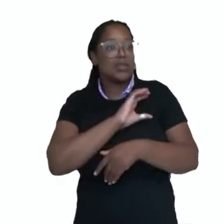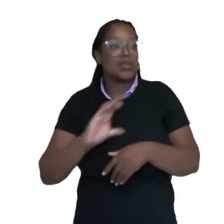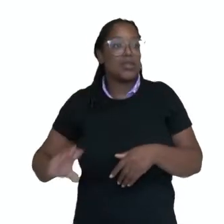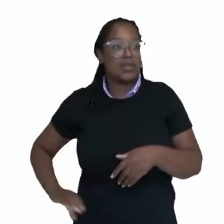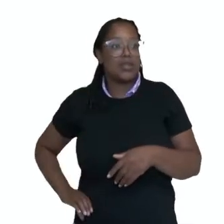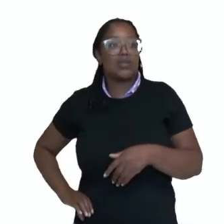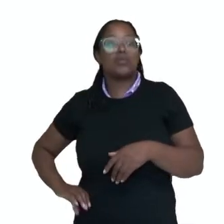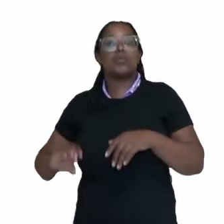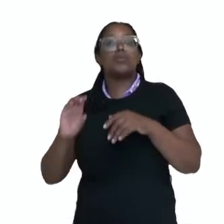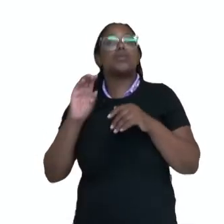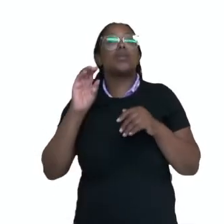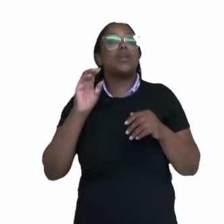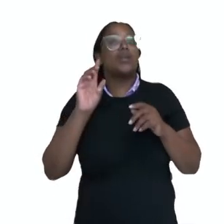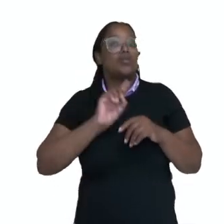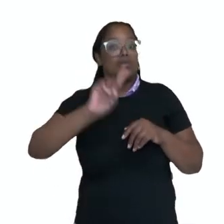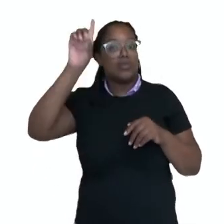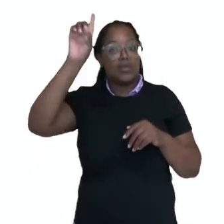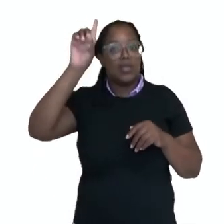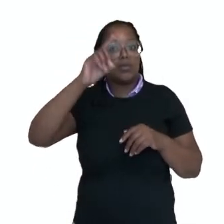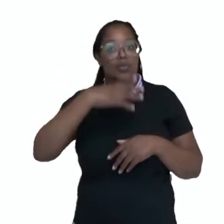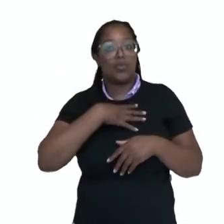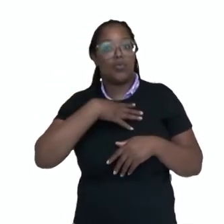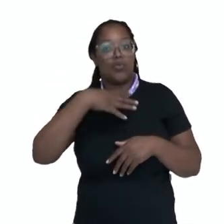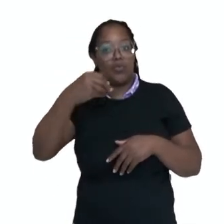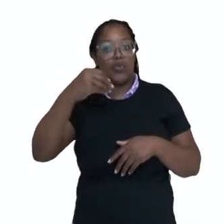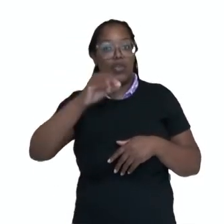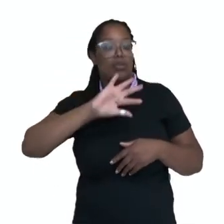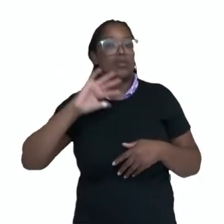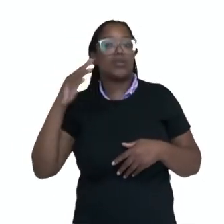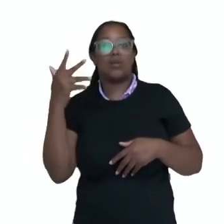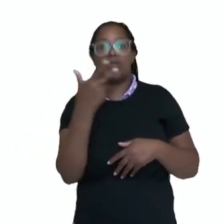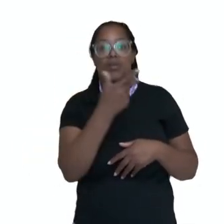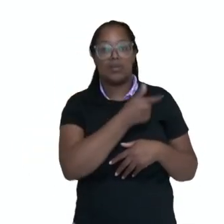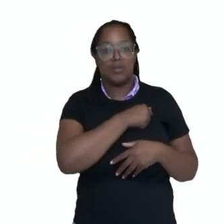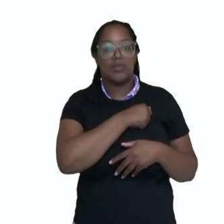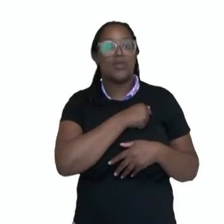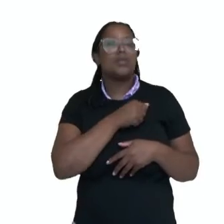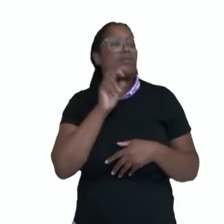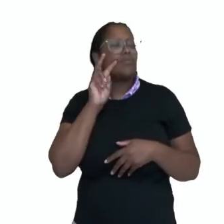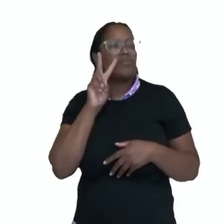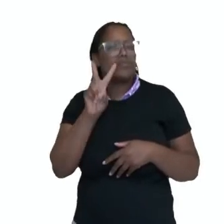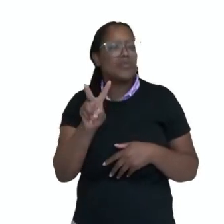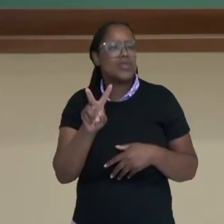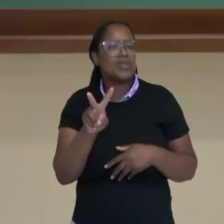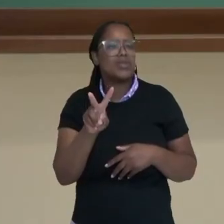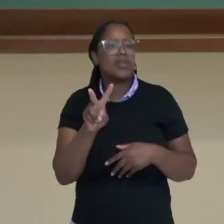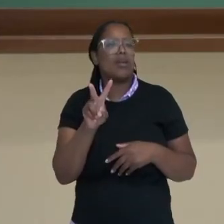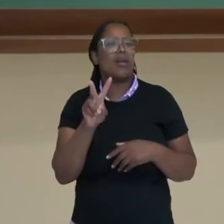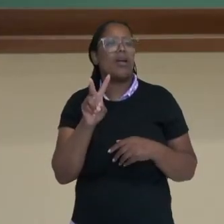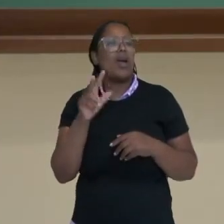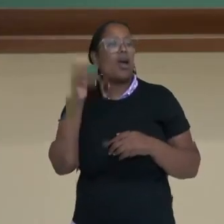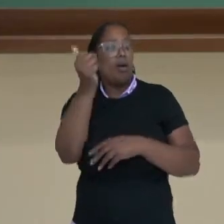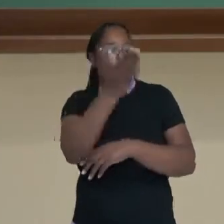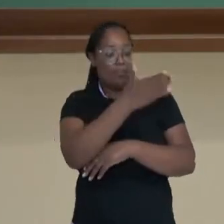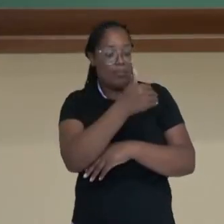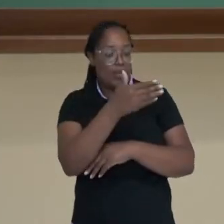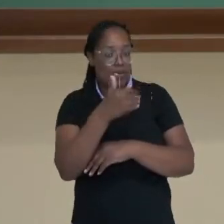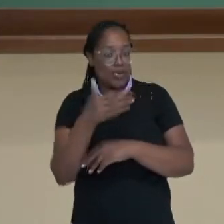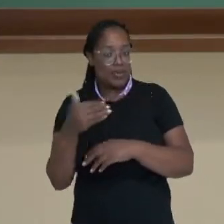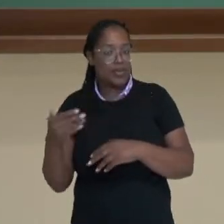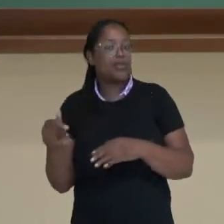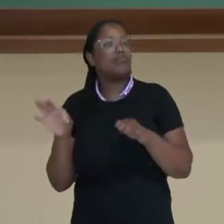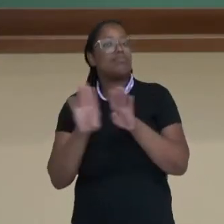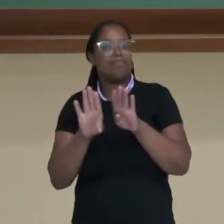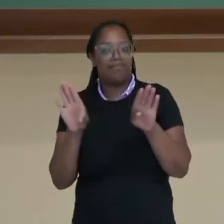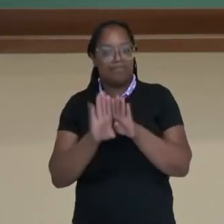Jesus Cristo, de Deus, o Filho Salvador. Então veja, gente, essa questão do peixe, né,